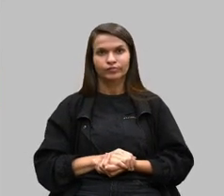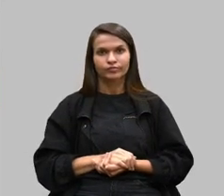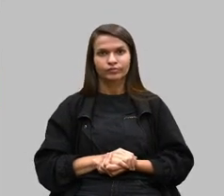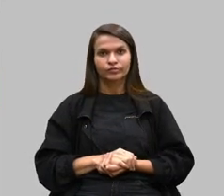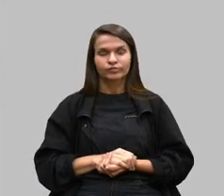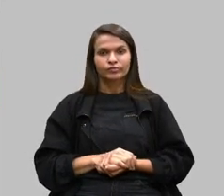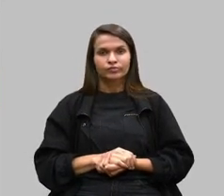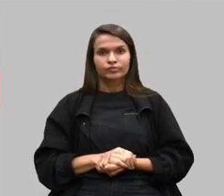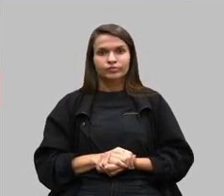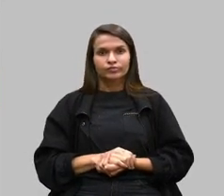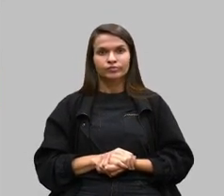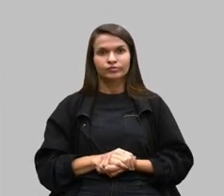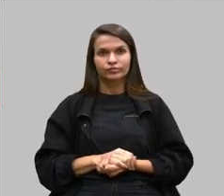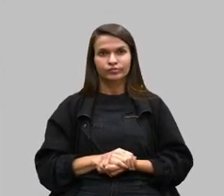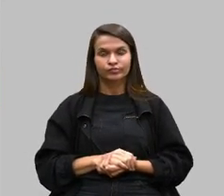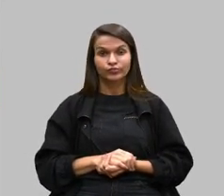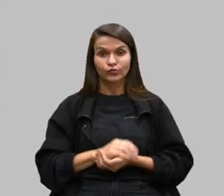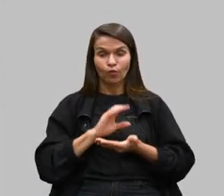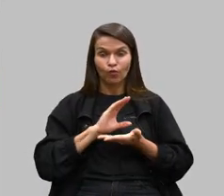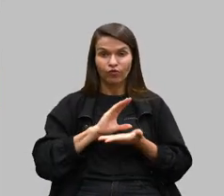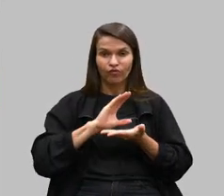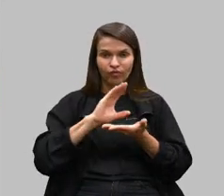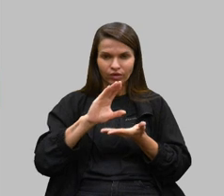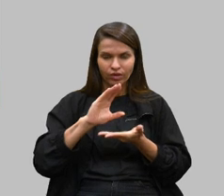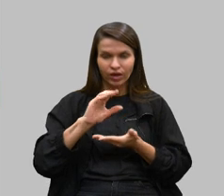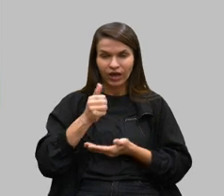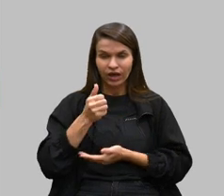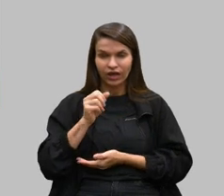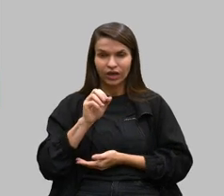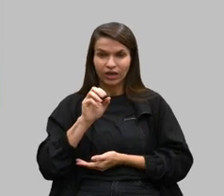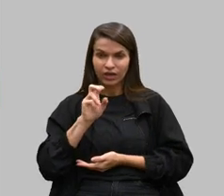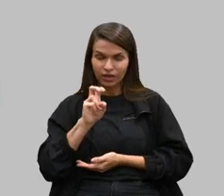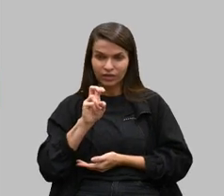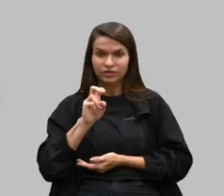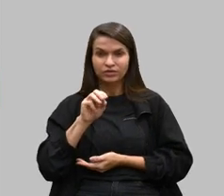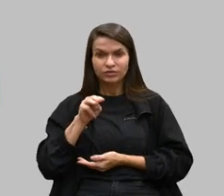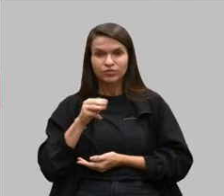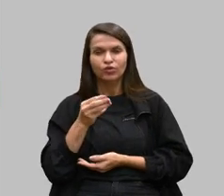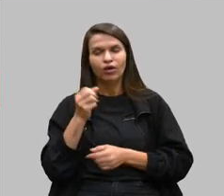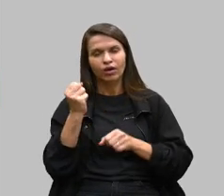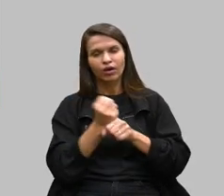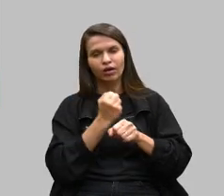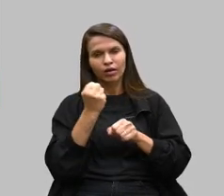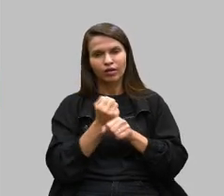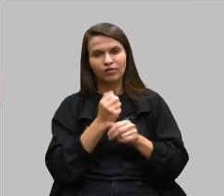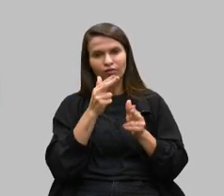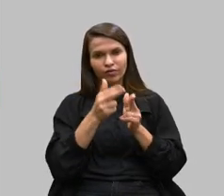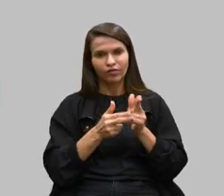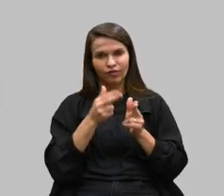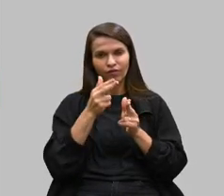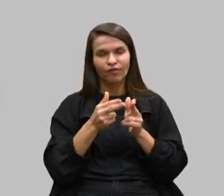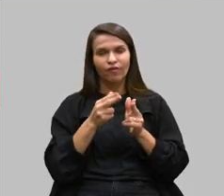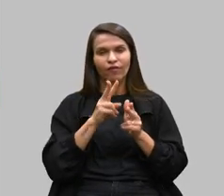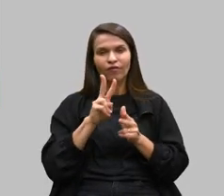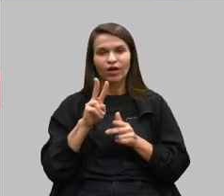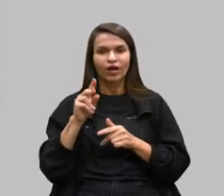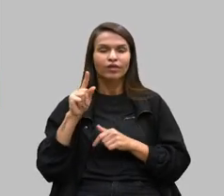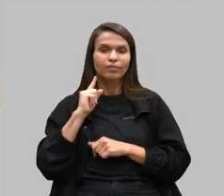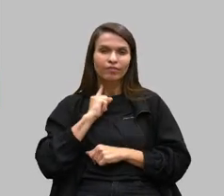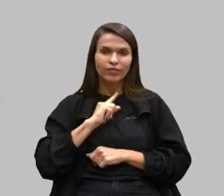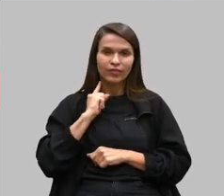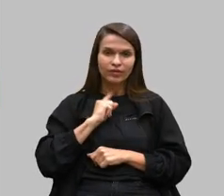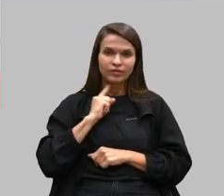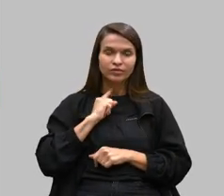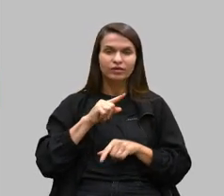produtos o investimento 15 bilhões na reconstrução da ferrovia bam Minas a construção do Porto em